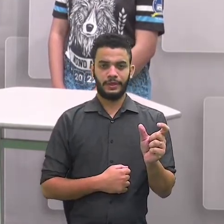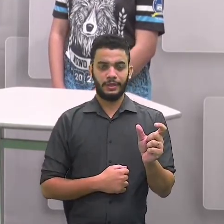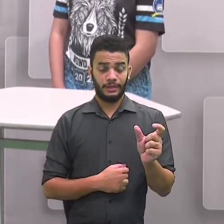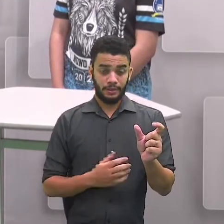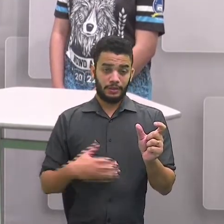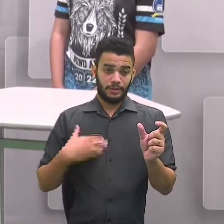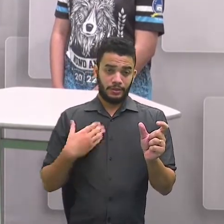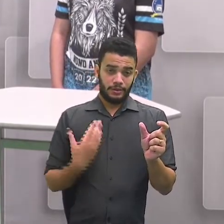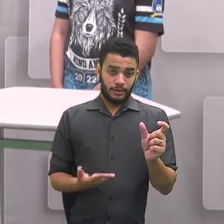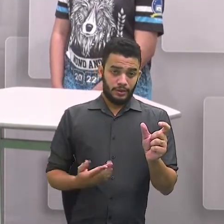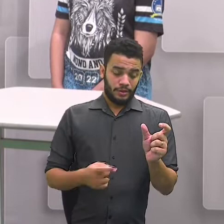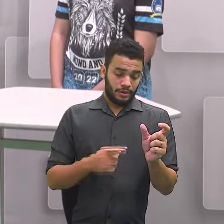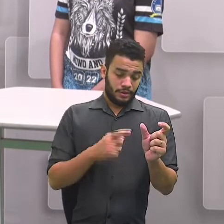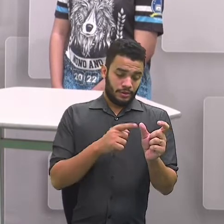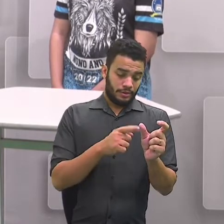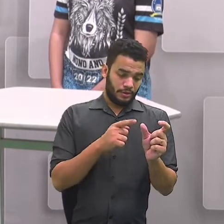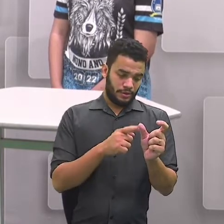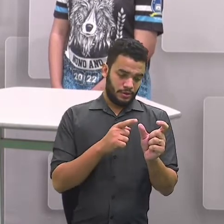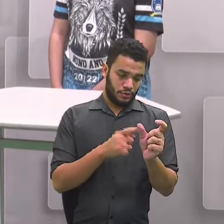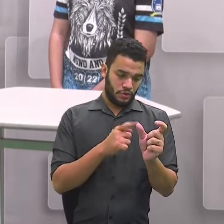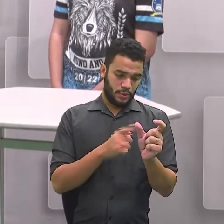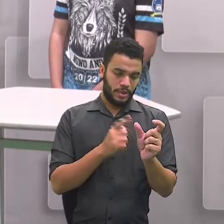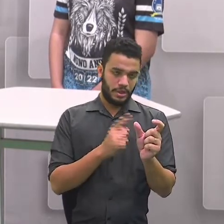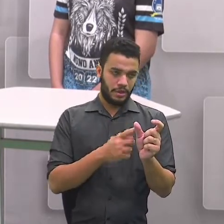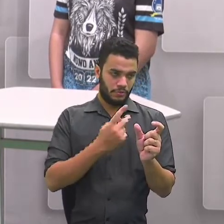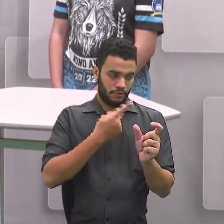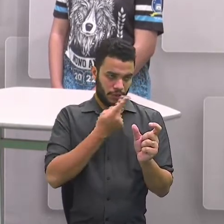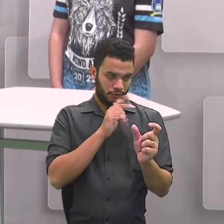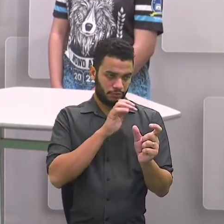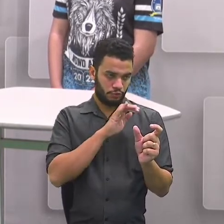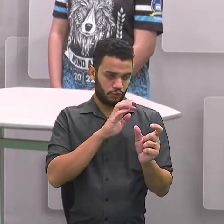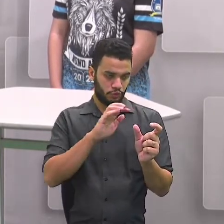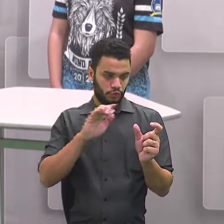Sua palavra está...